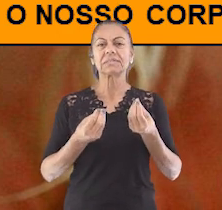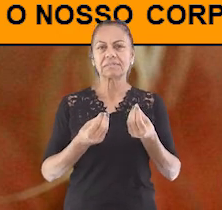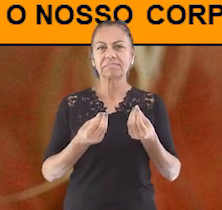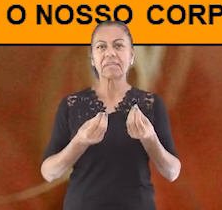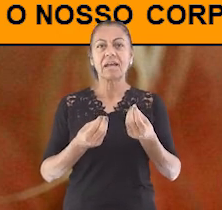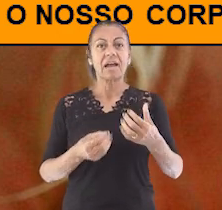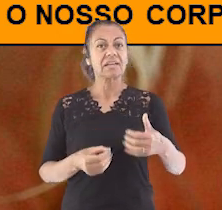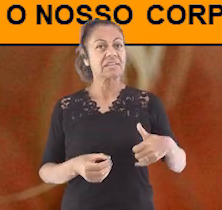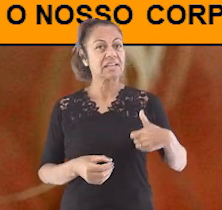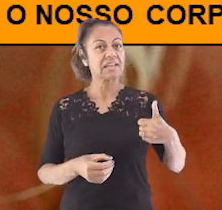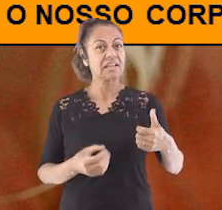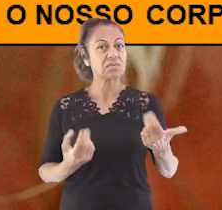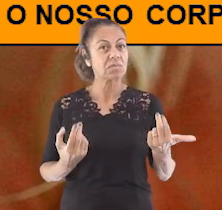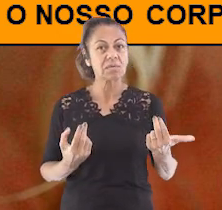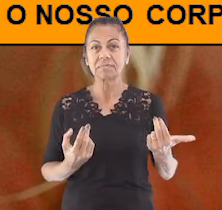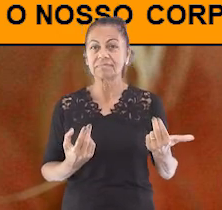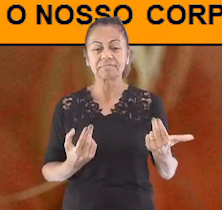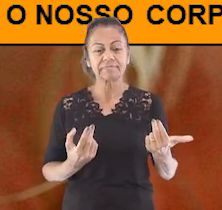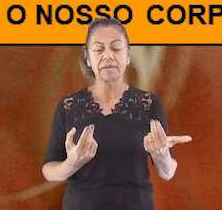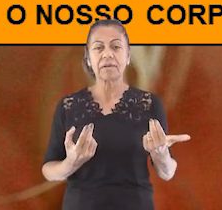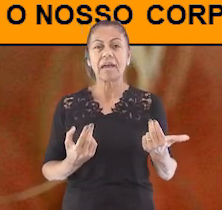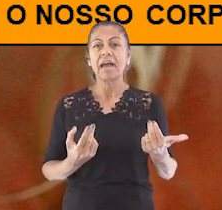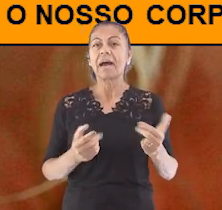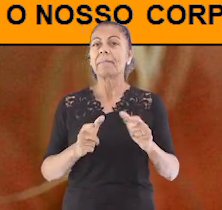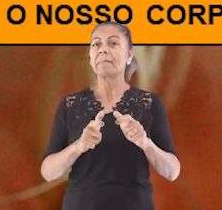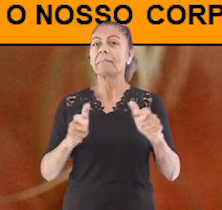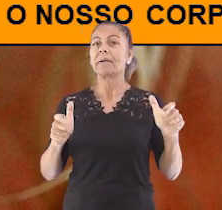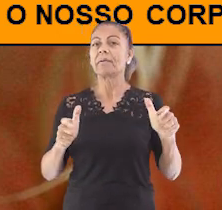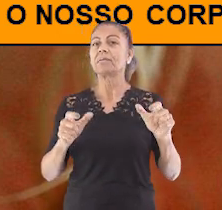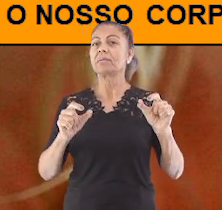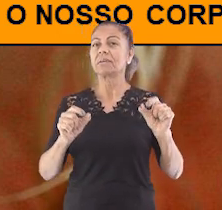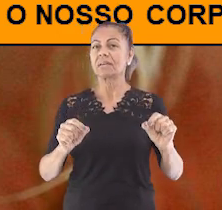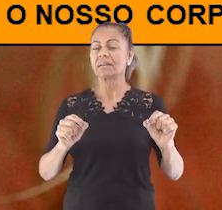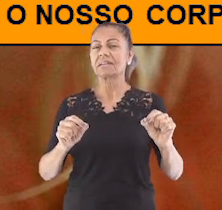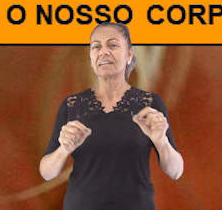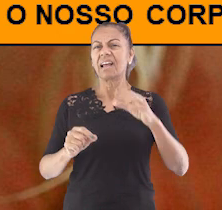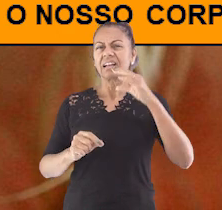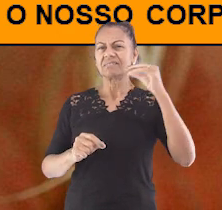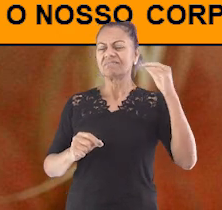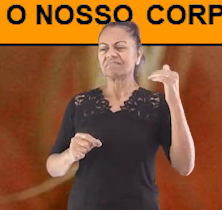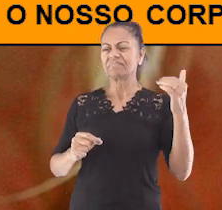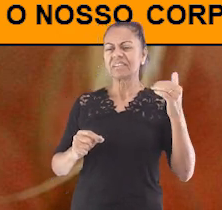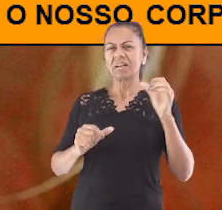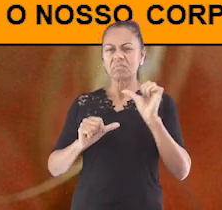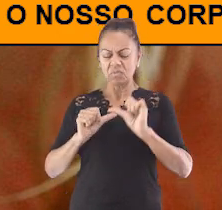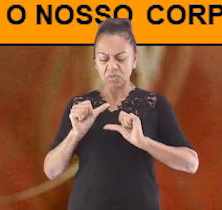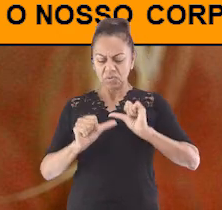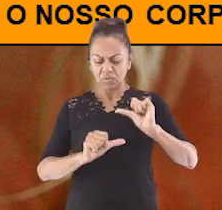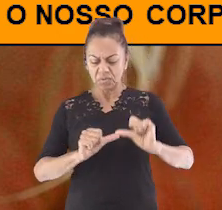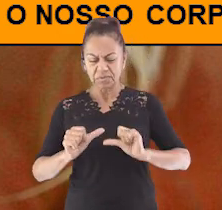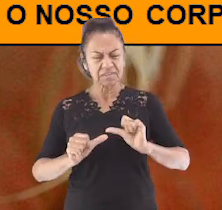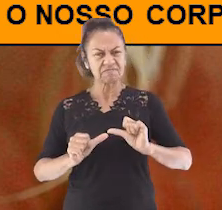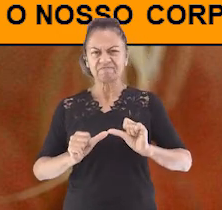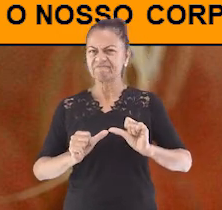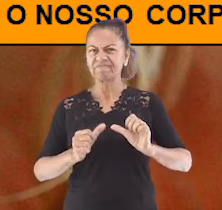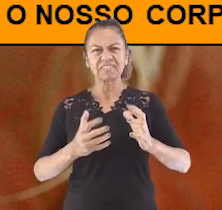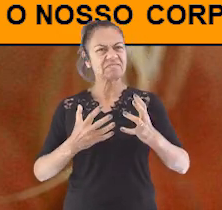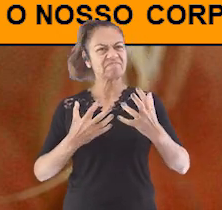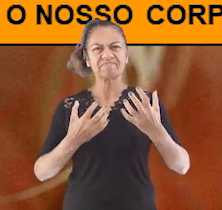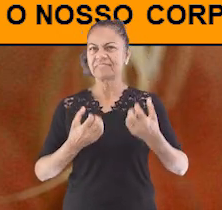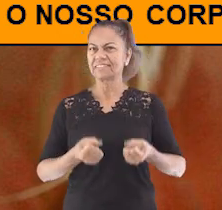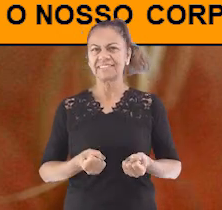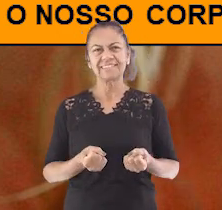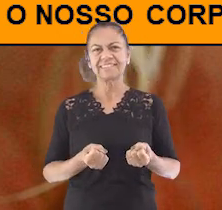corpo. Essas mudanças não aparecem sempre na mesma idade e é muito comum